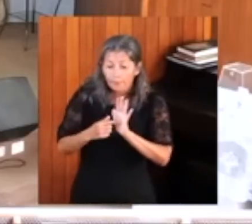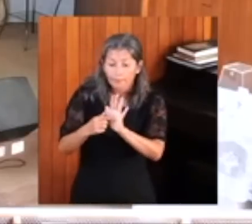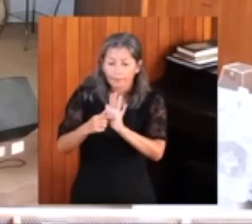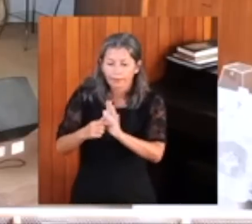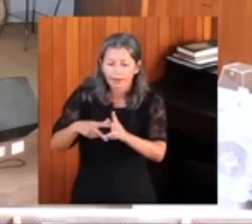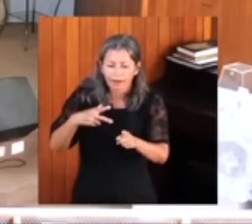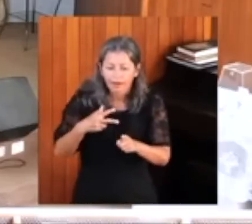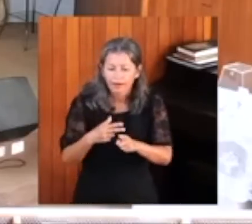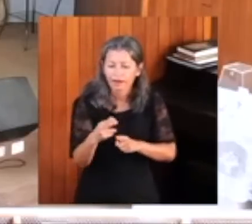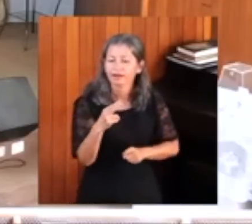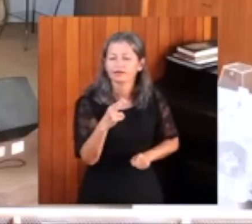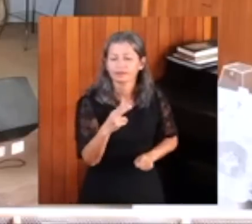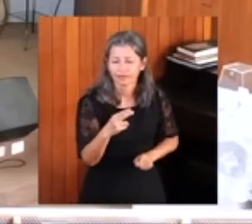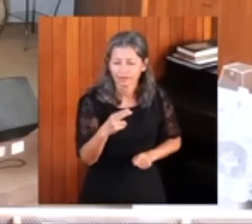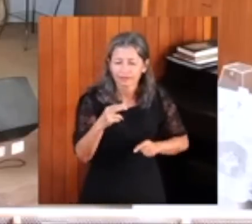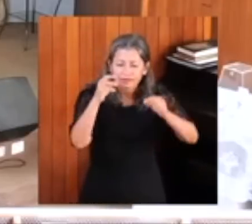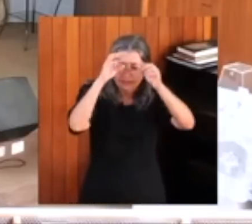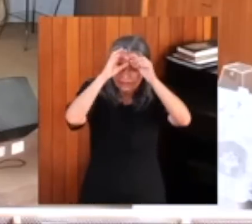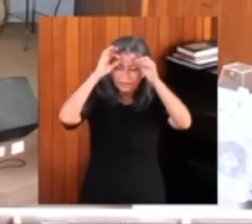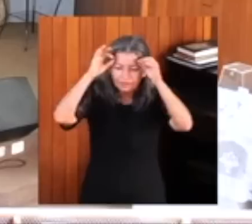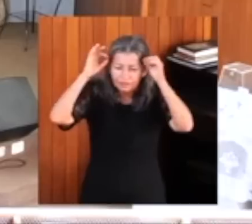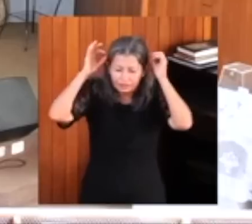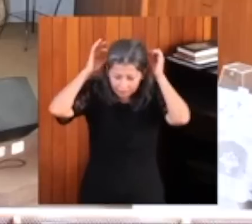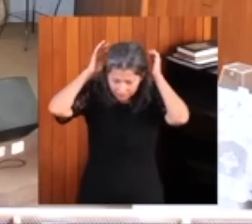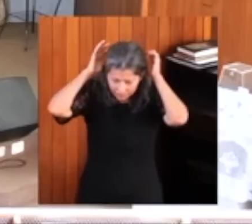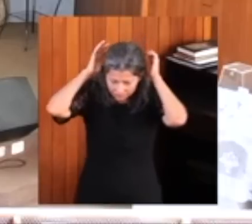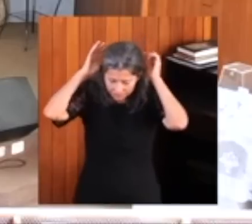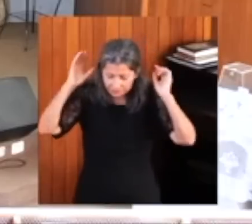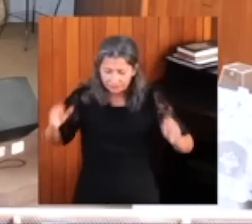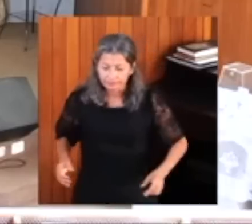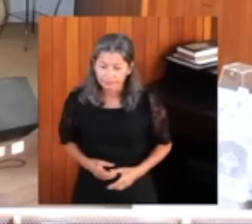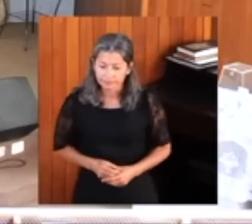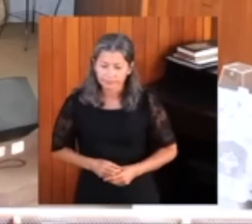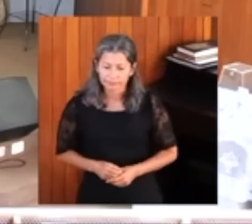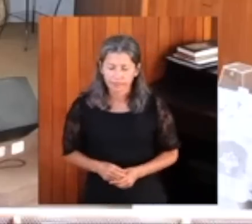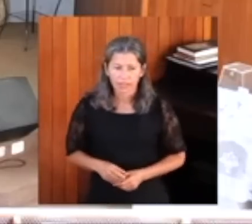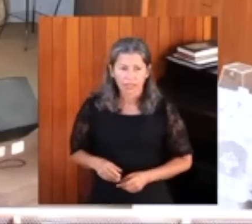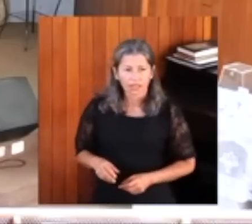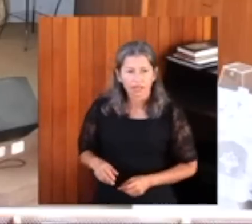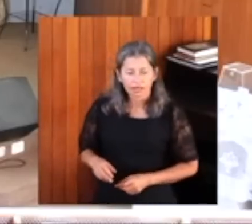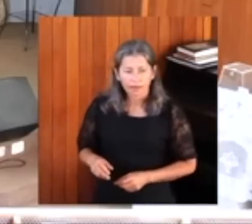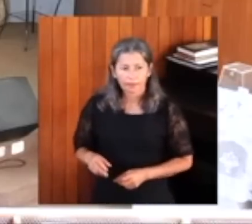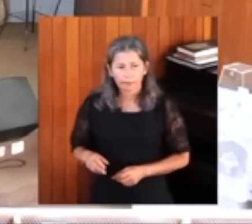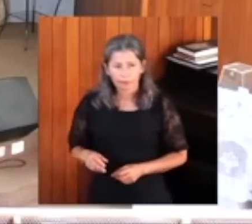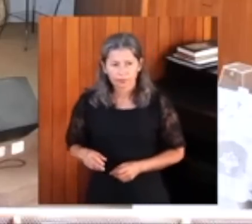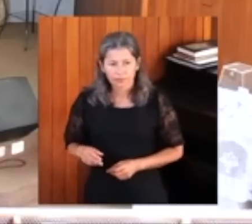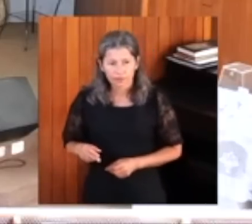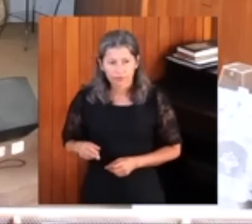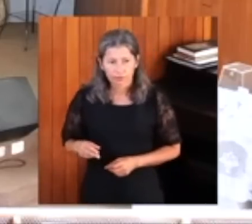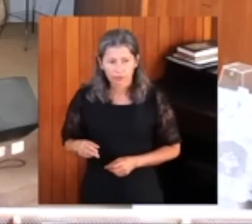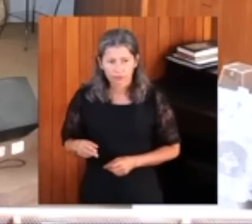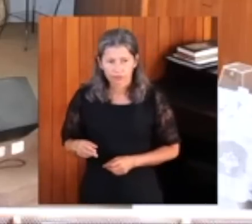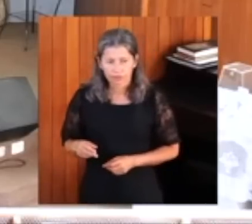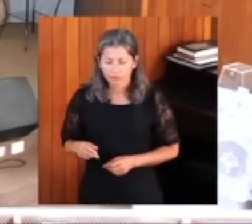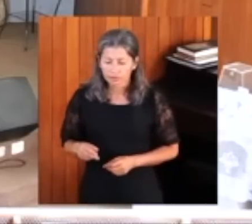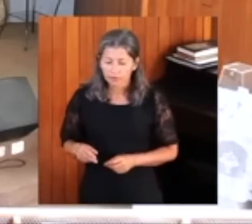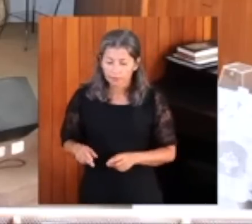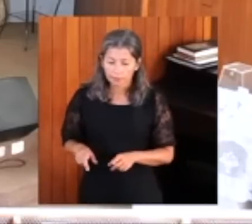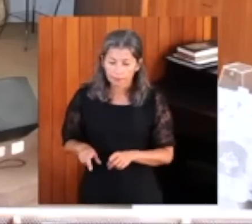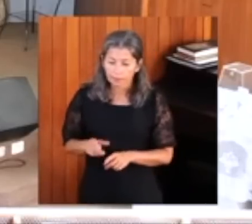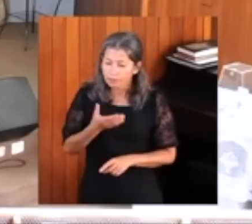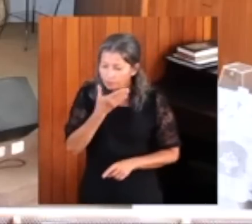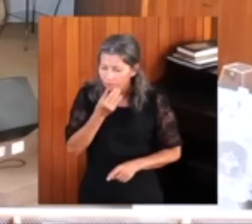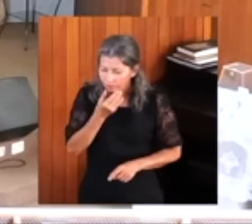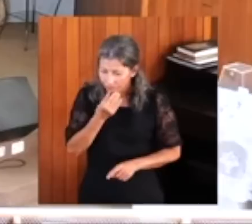dado poder para tirar a paz da terra e fazer com que os homens matassem uns aos outros. Também lhe foi dada uma